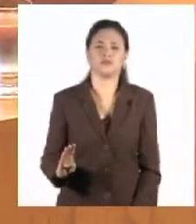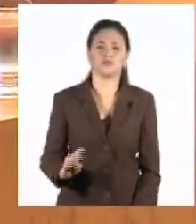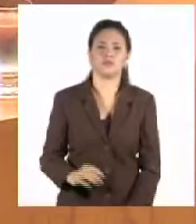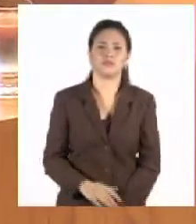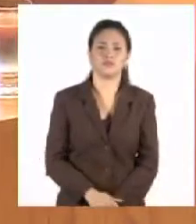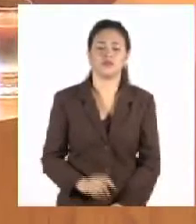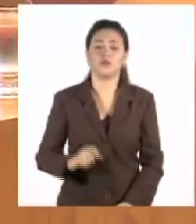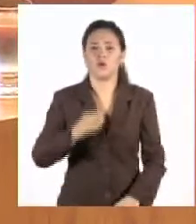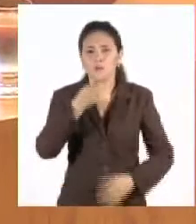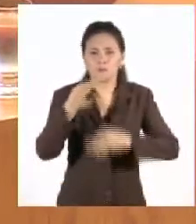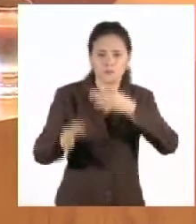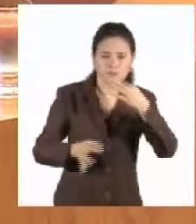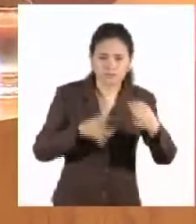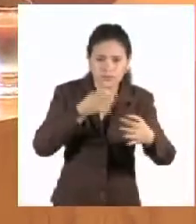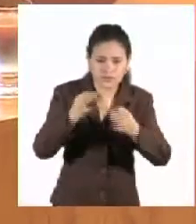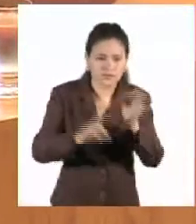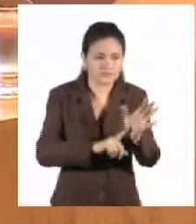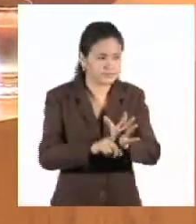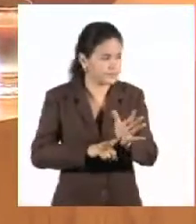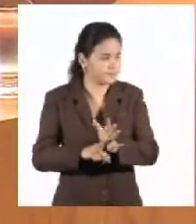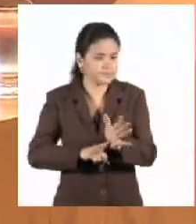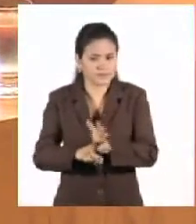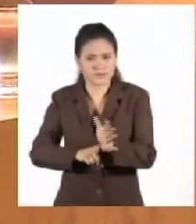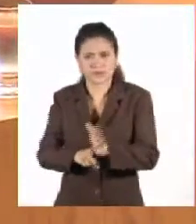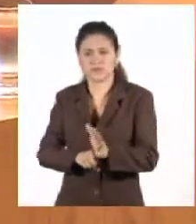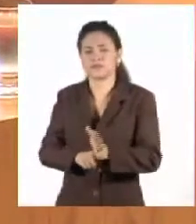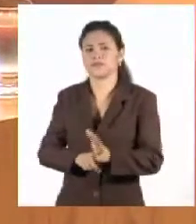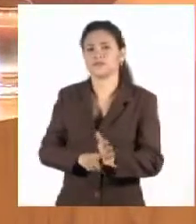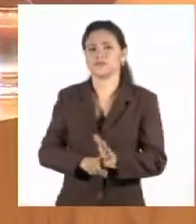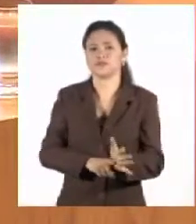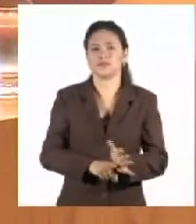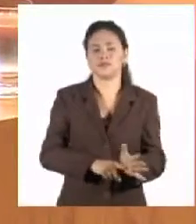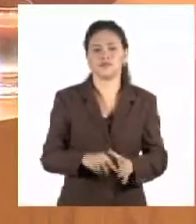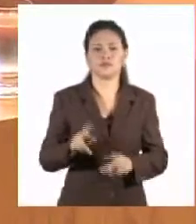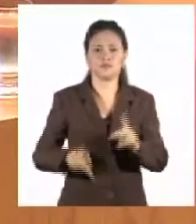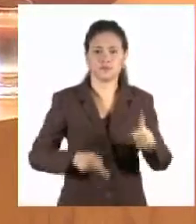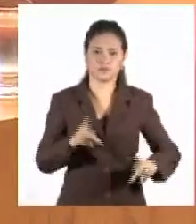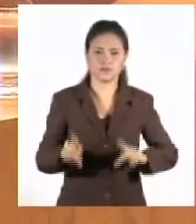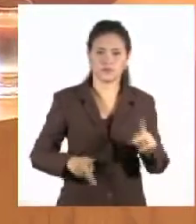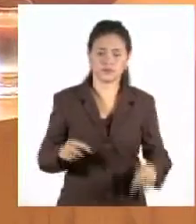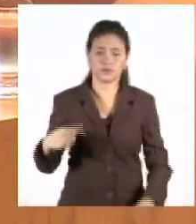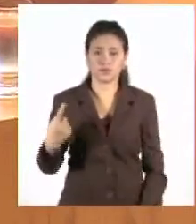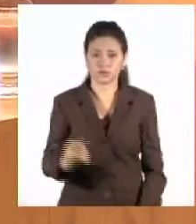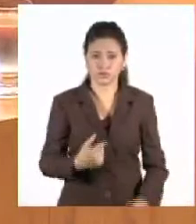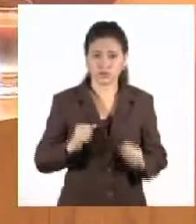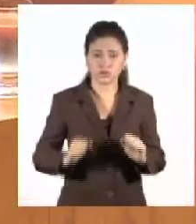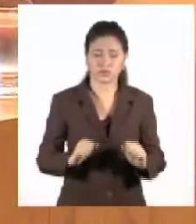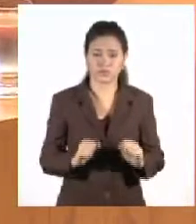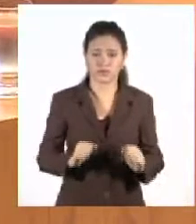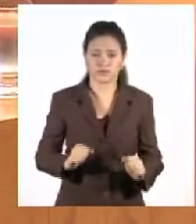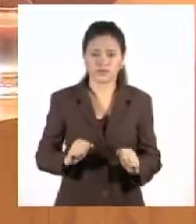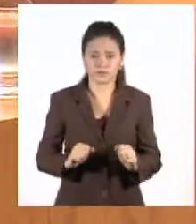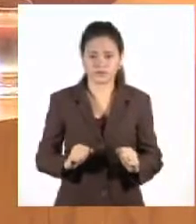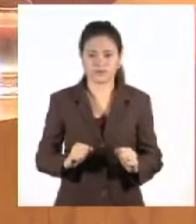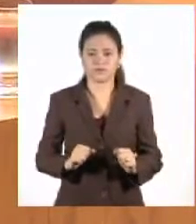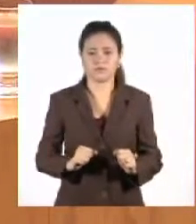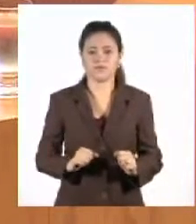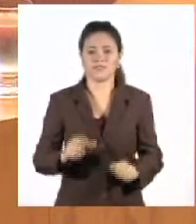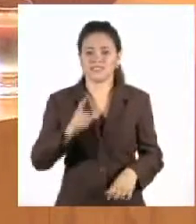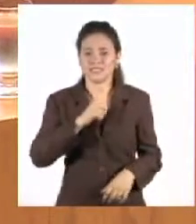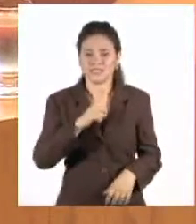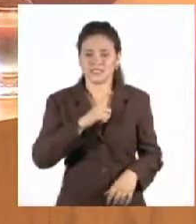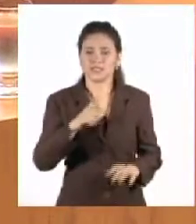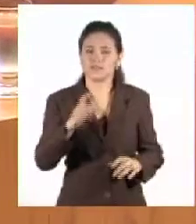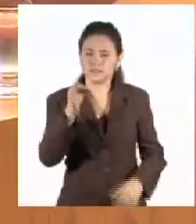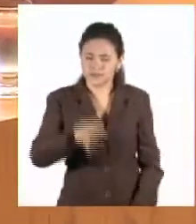realmente, de podermos ouvir a população, para que nós possamos, assim, ter a legitimidade, porque as